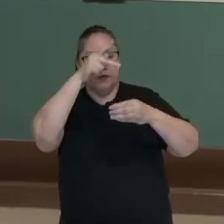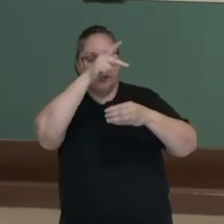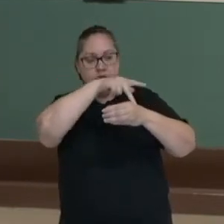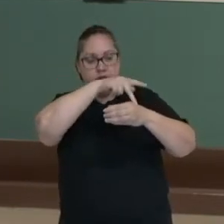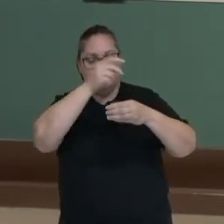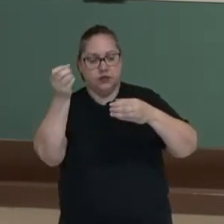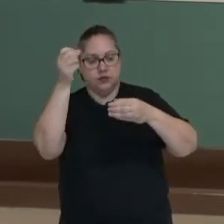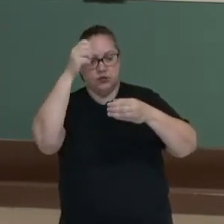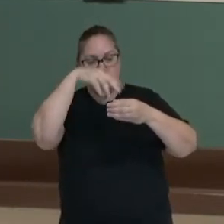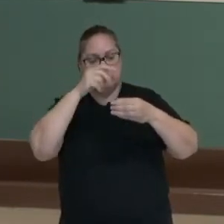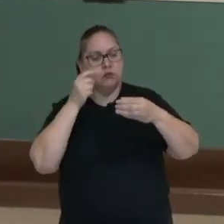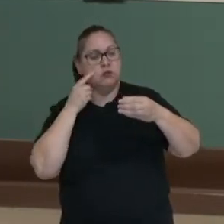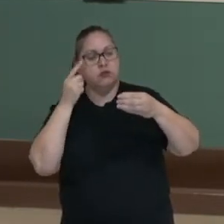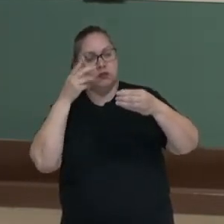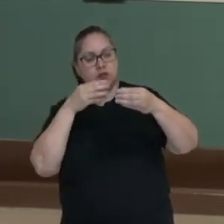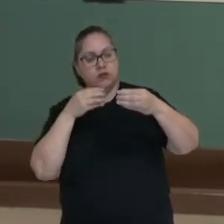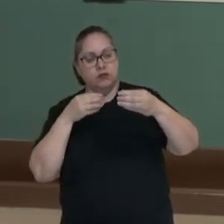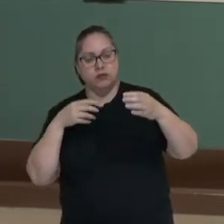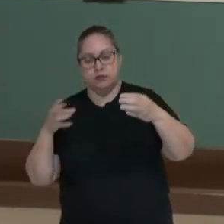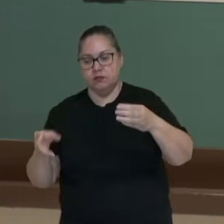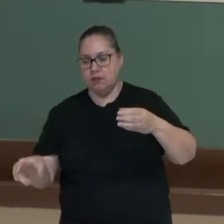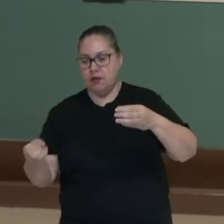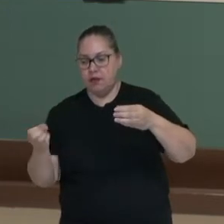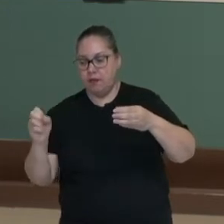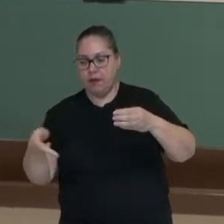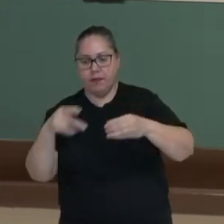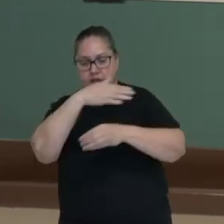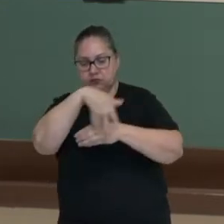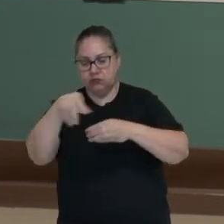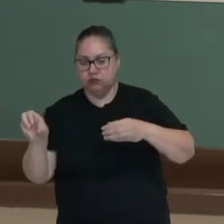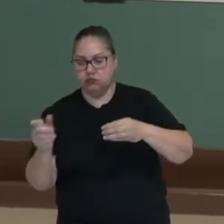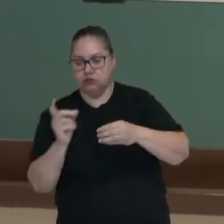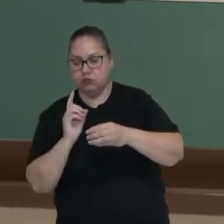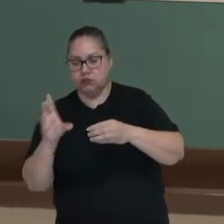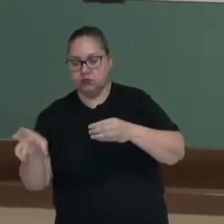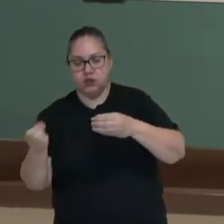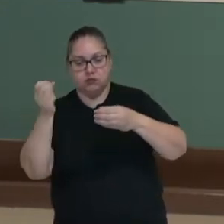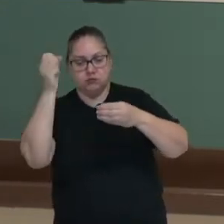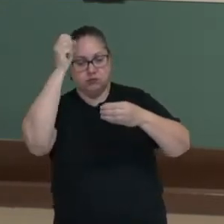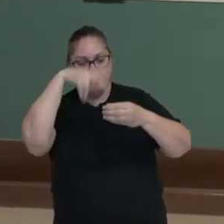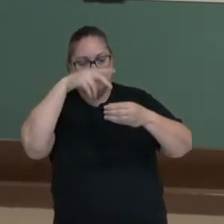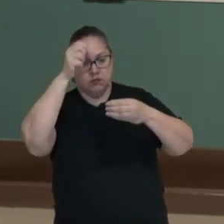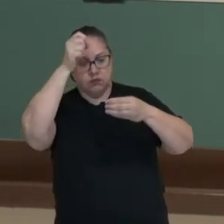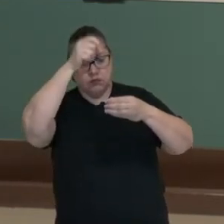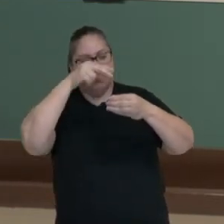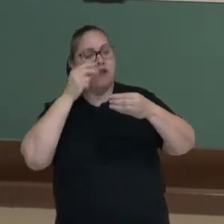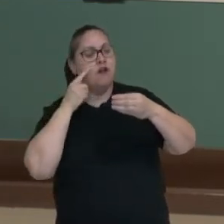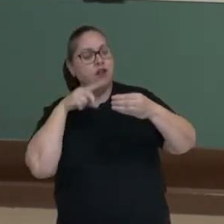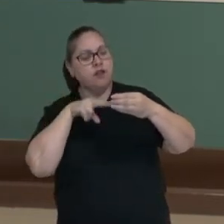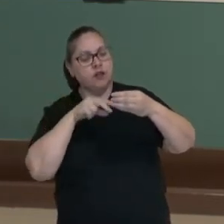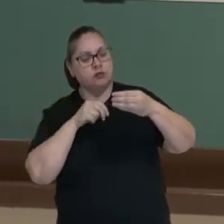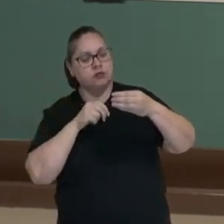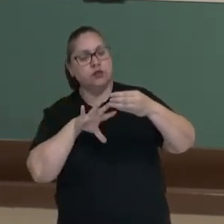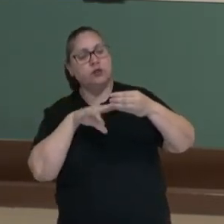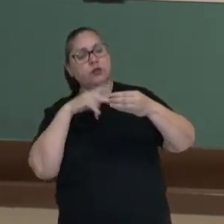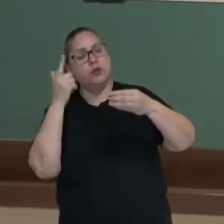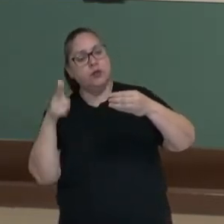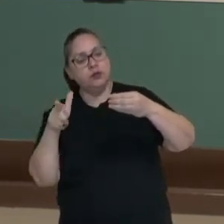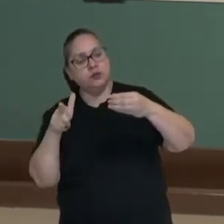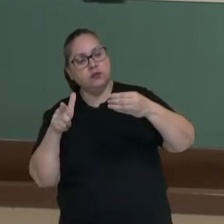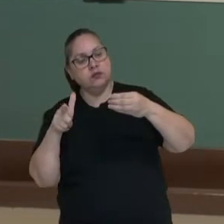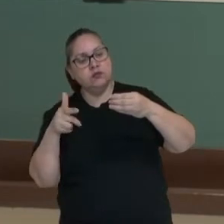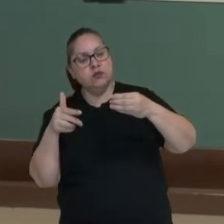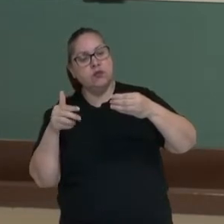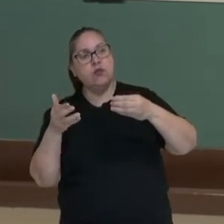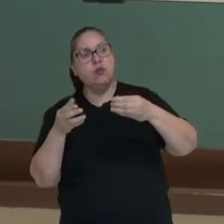pedrinha no copo e observe. Então você vai pegar uma pedra que você achou na rua e jogar dentro do copo com água e vai observar. E depois você vai